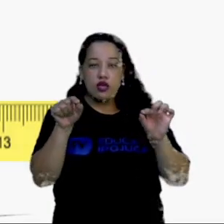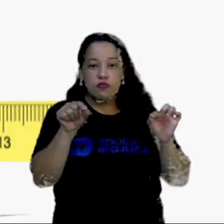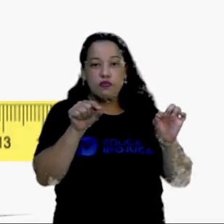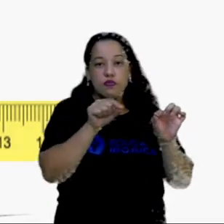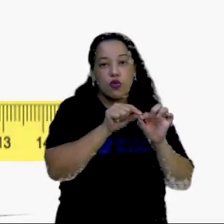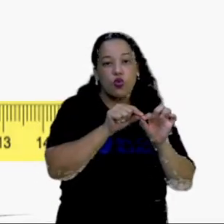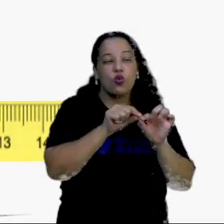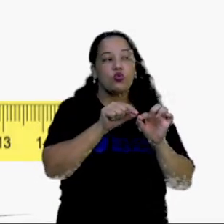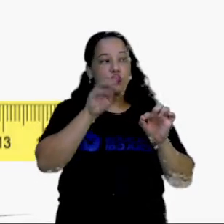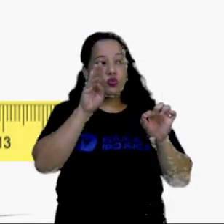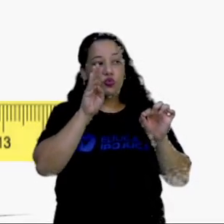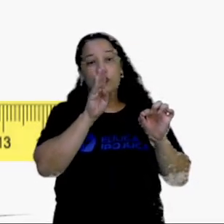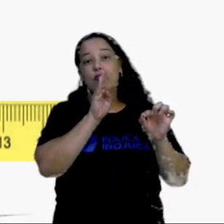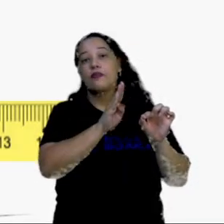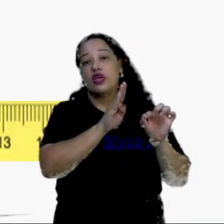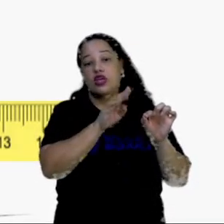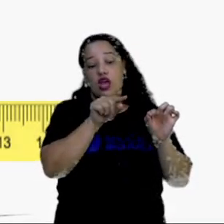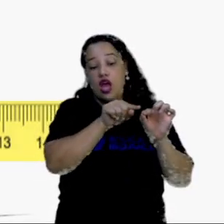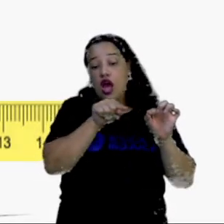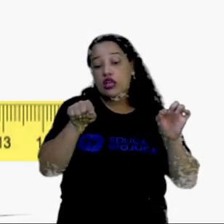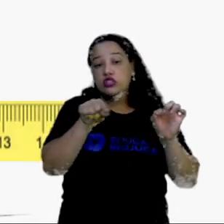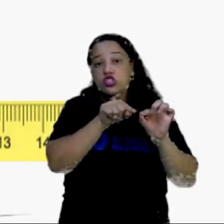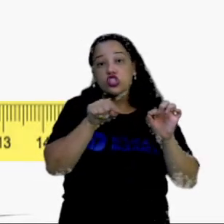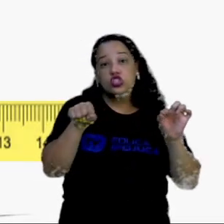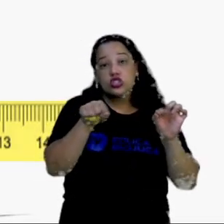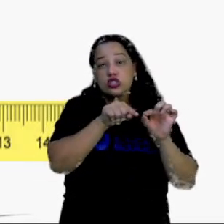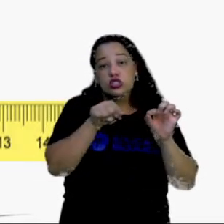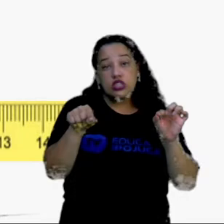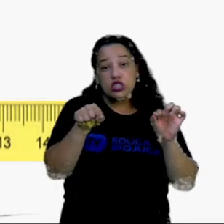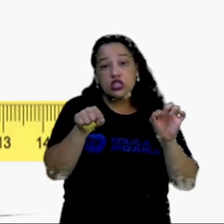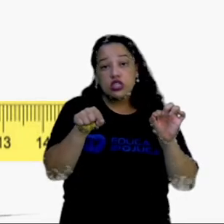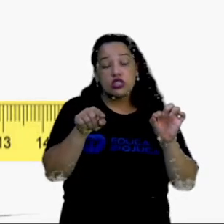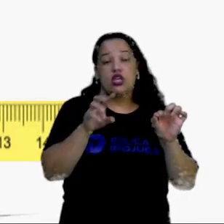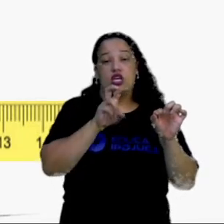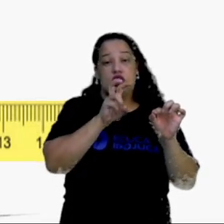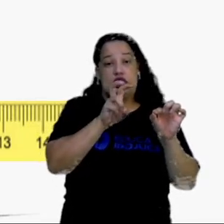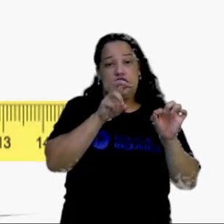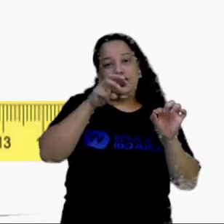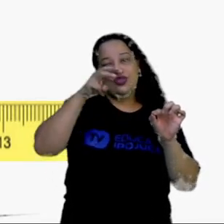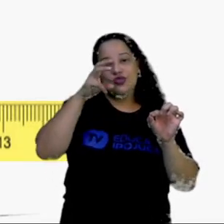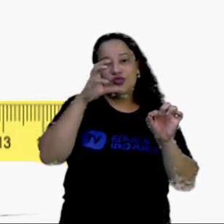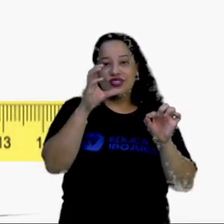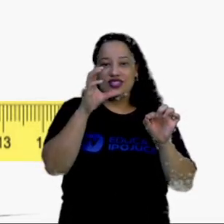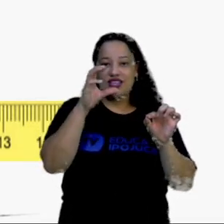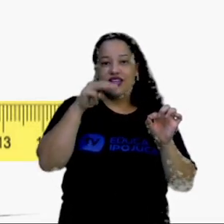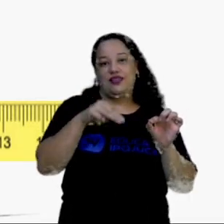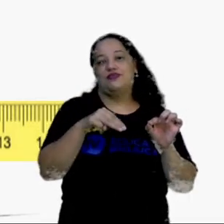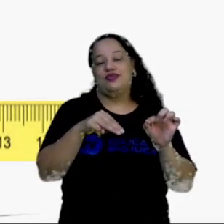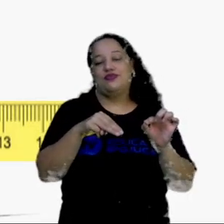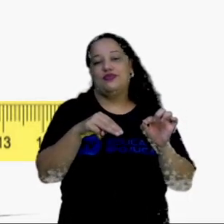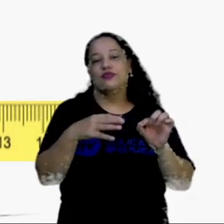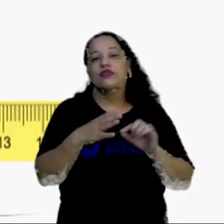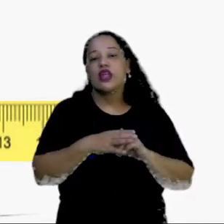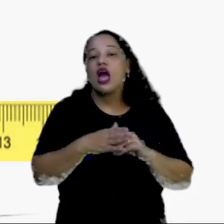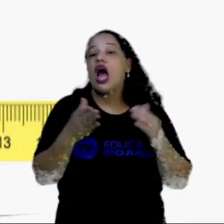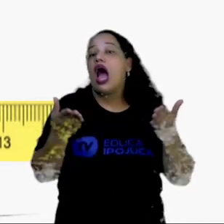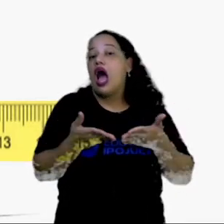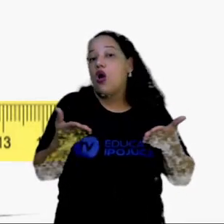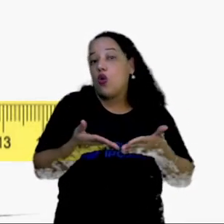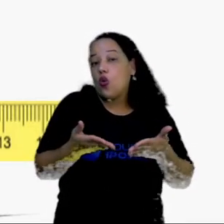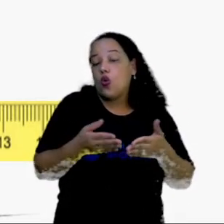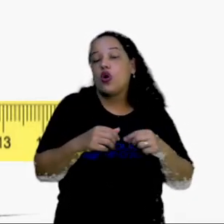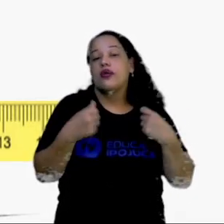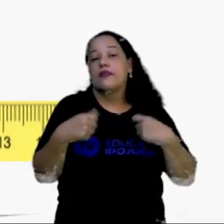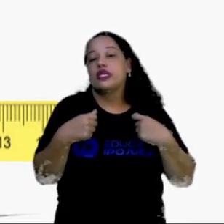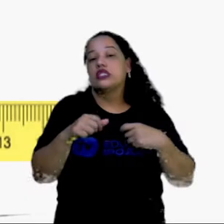B. Note que a distância entre esses dois pontos são 5 centímetros, tudo bem? Agora nós vamos